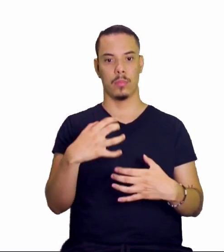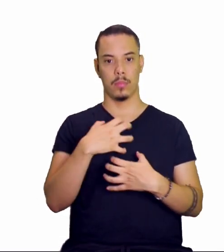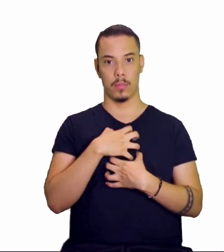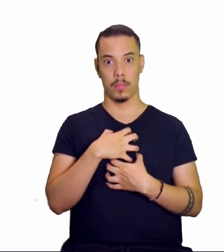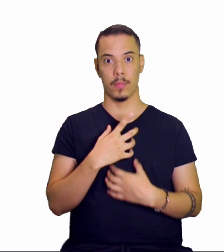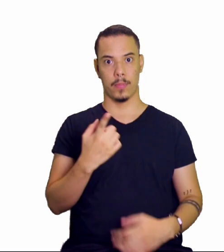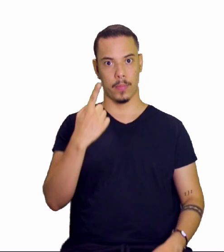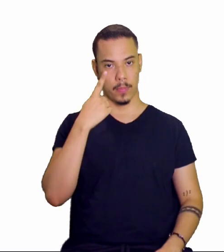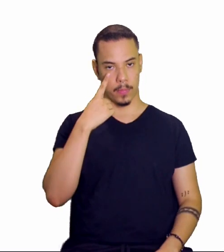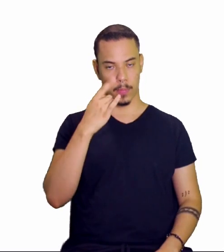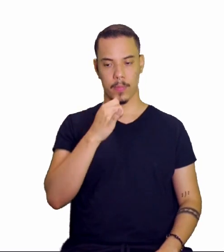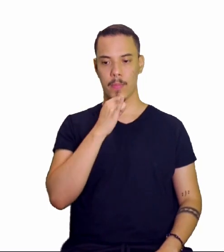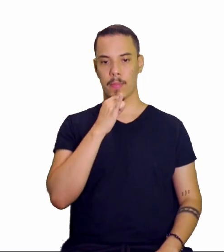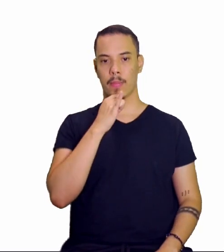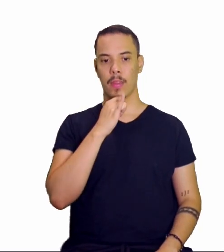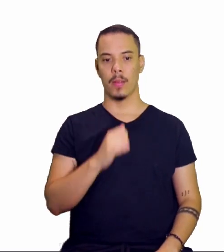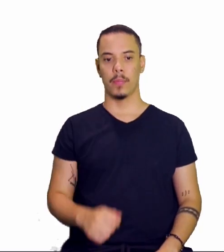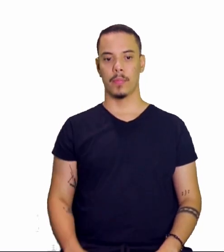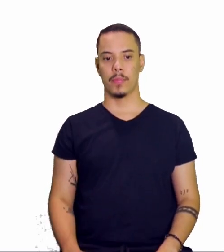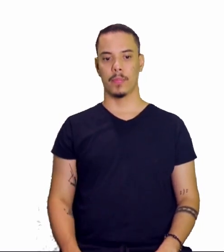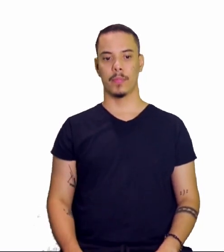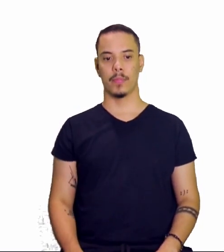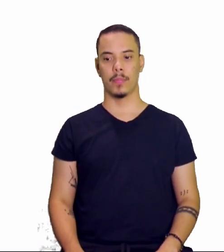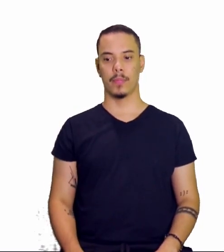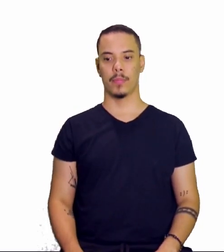Vamos ver os exemplos? Vamos lá. Olha lá, ó.